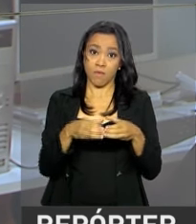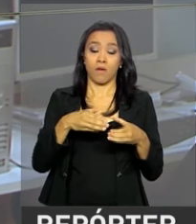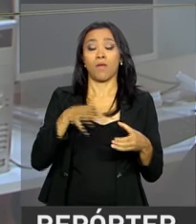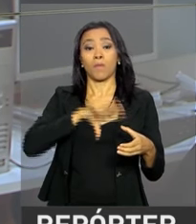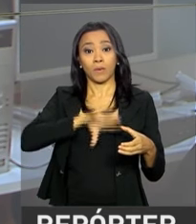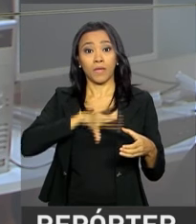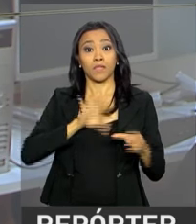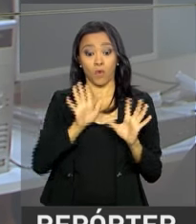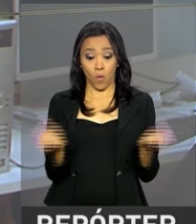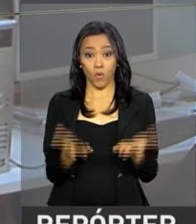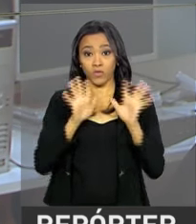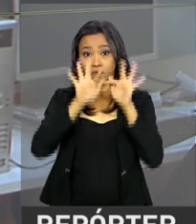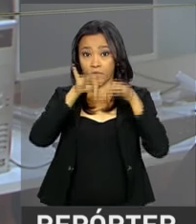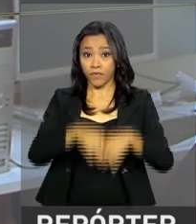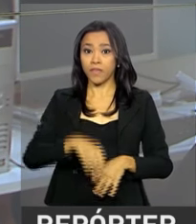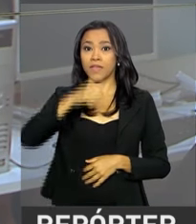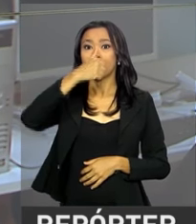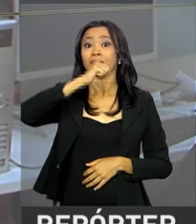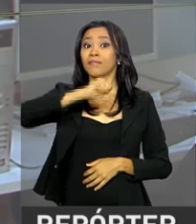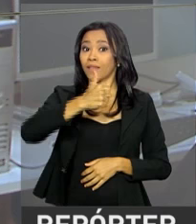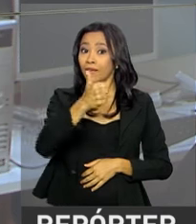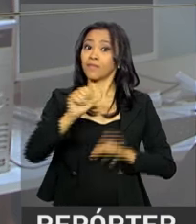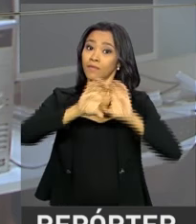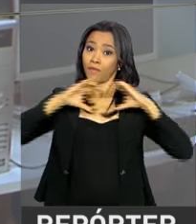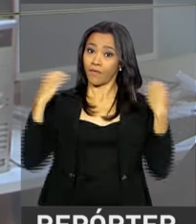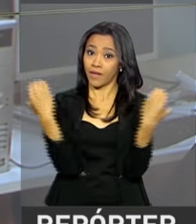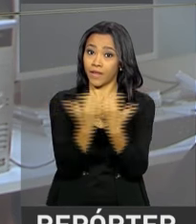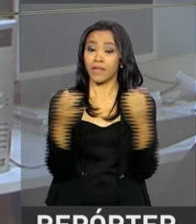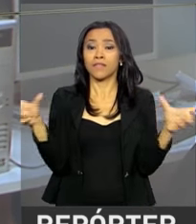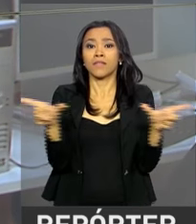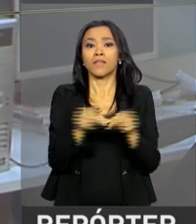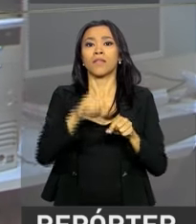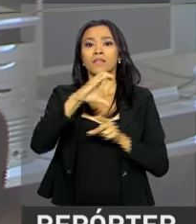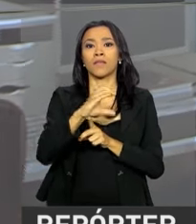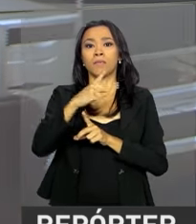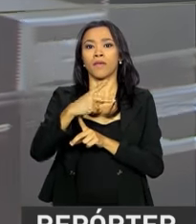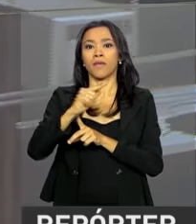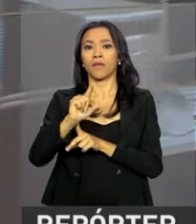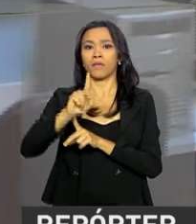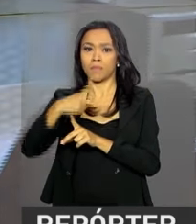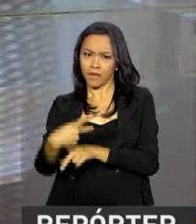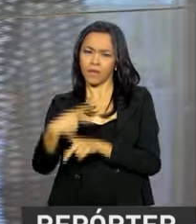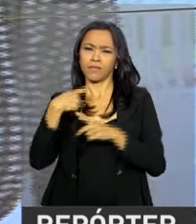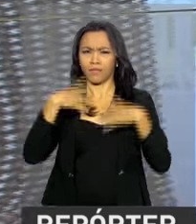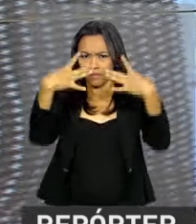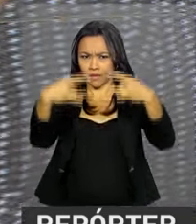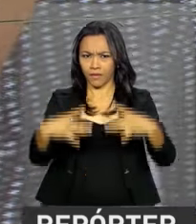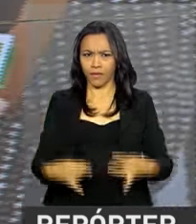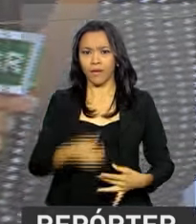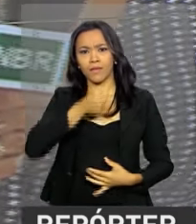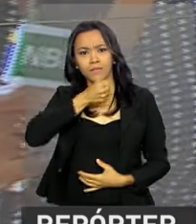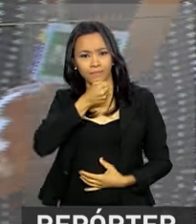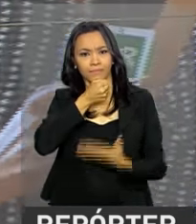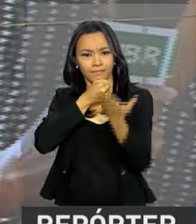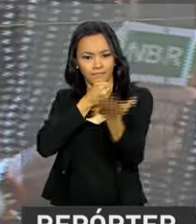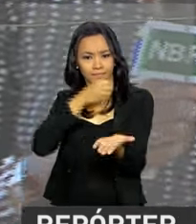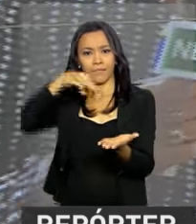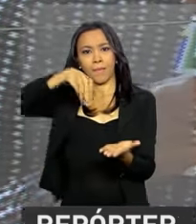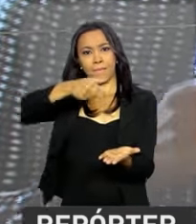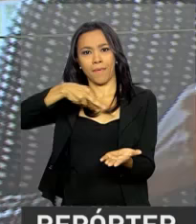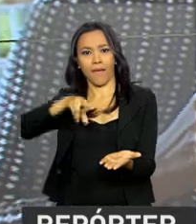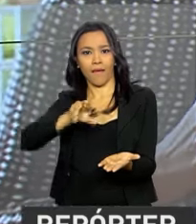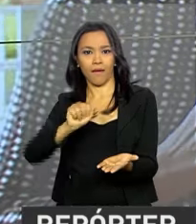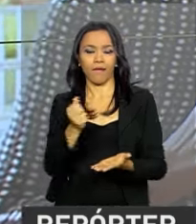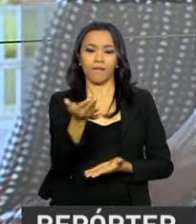a 11ª conferência da CPLP. Vamos agora ao Itamaraty ao vivo saber os detalhes com a repórter Mara Kenupi. Oi, Mara, bom dia para